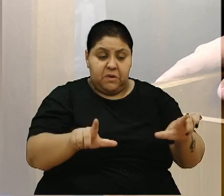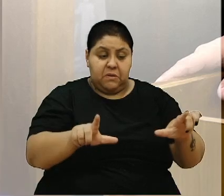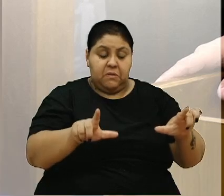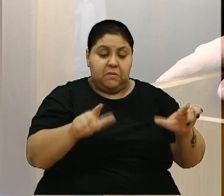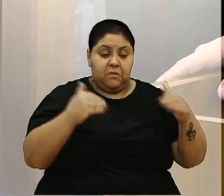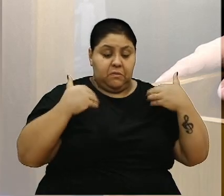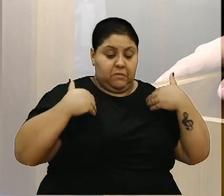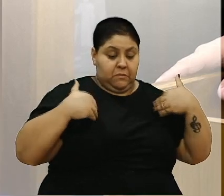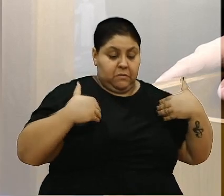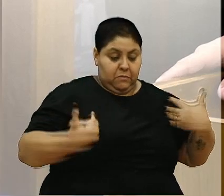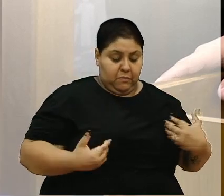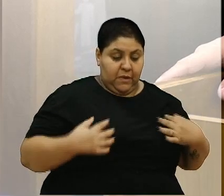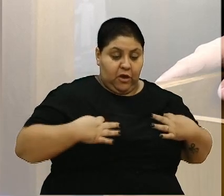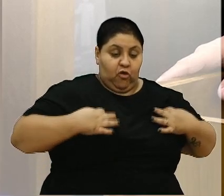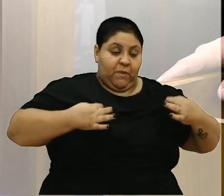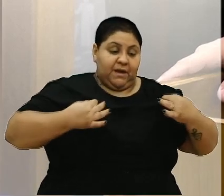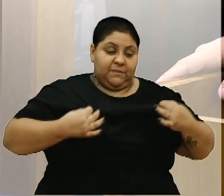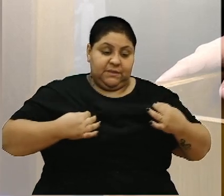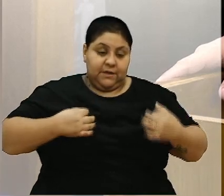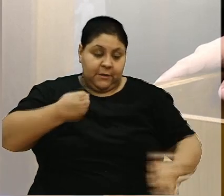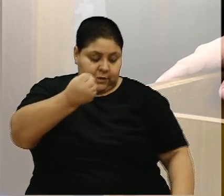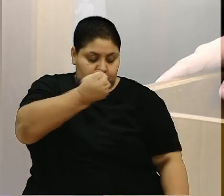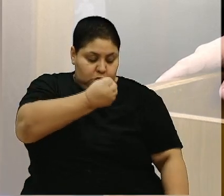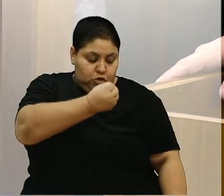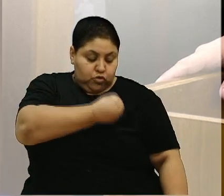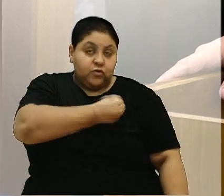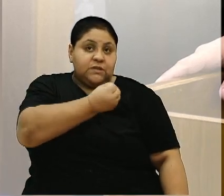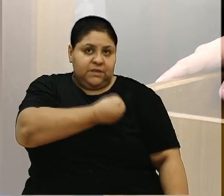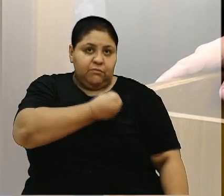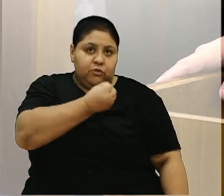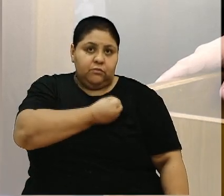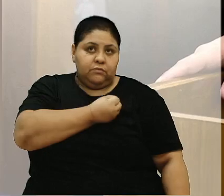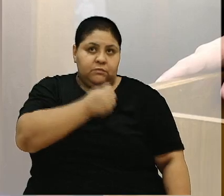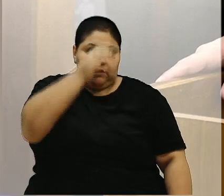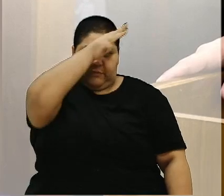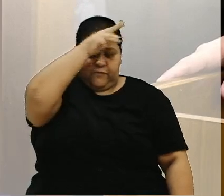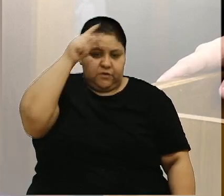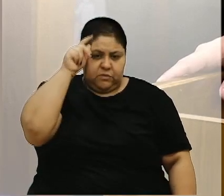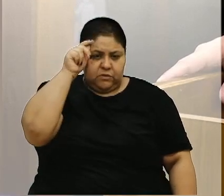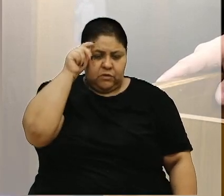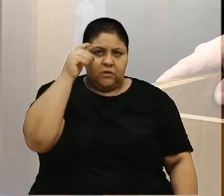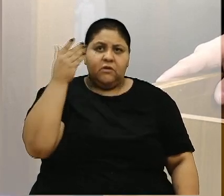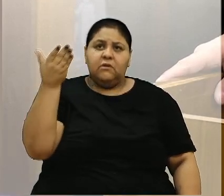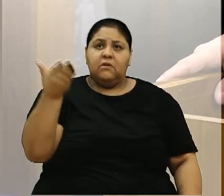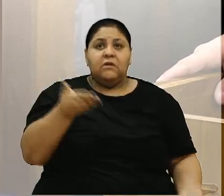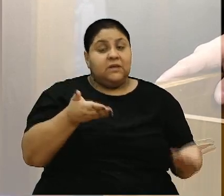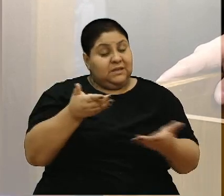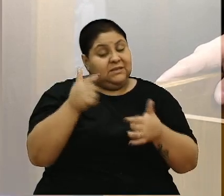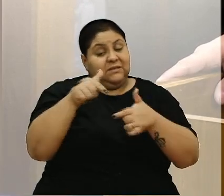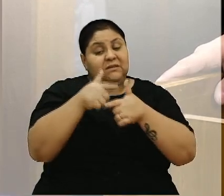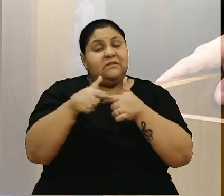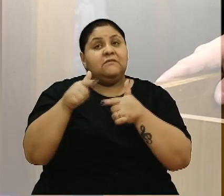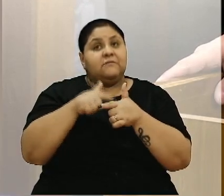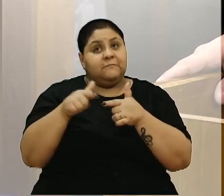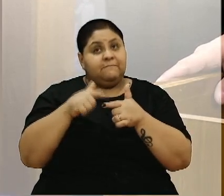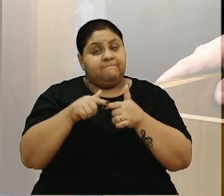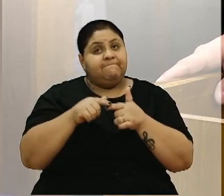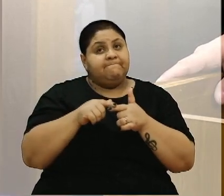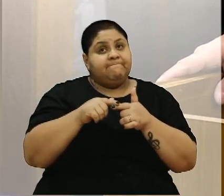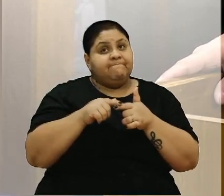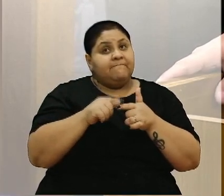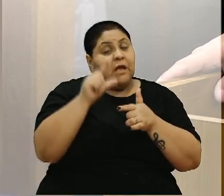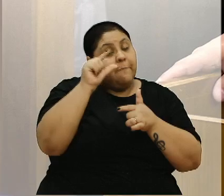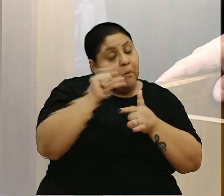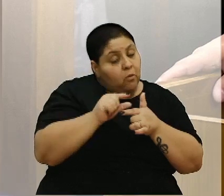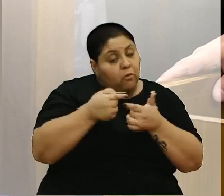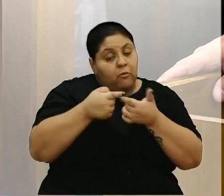camiseta da Rede Municipal de Ensino, a foto no horário de hoje de manhã. Então, esse é um dos problemas, que é raro, mas aqui eu